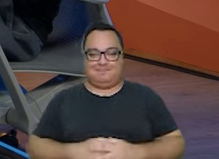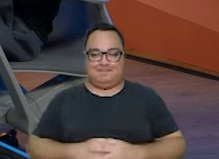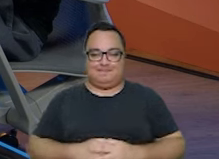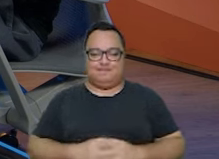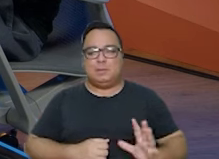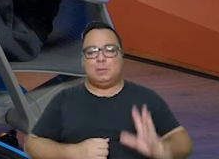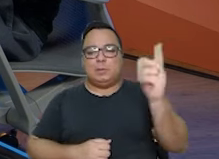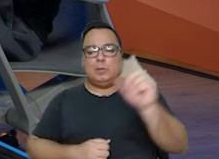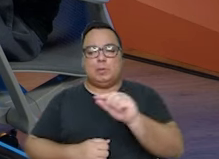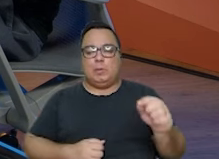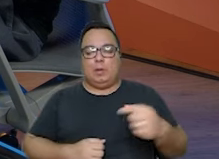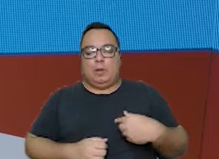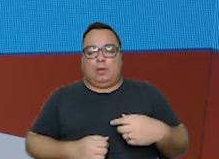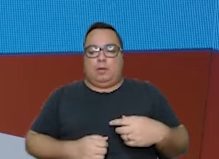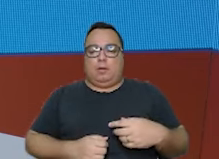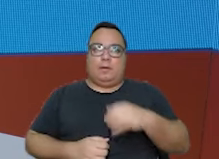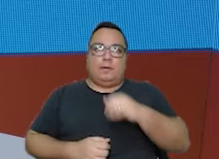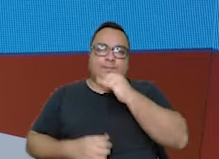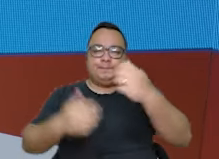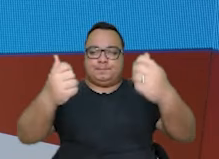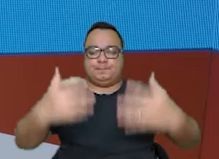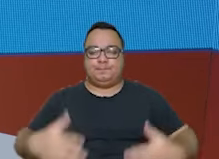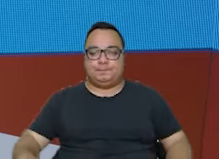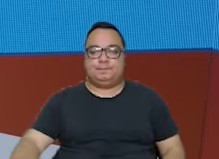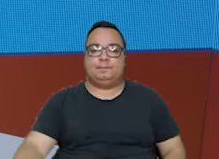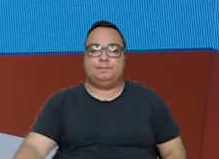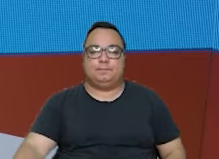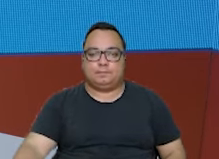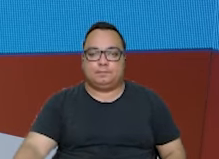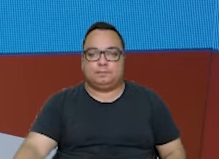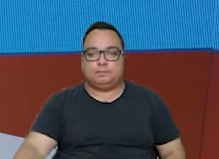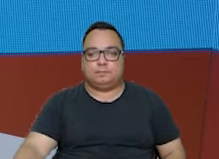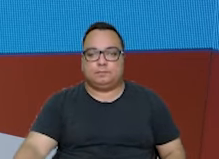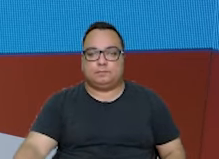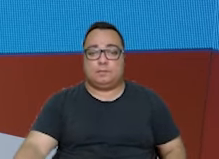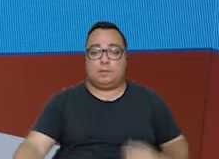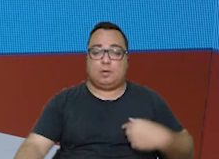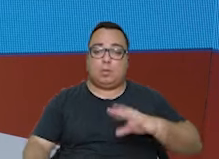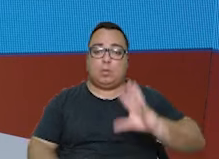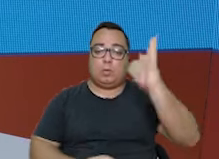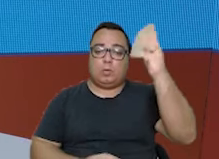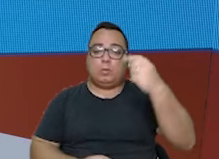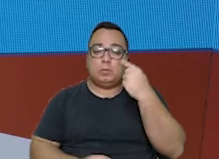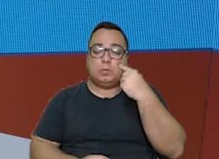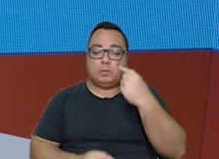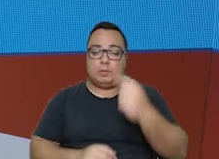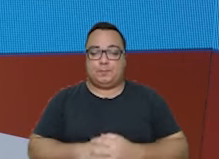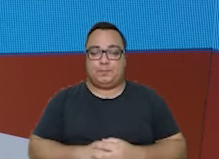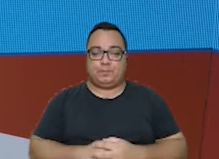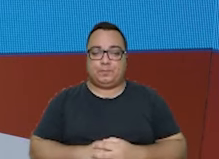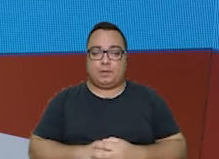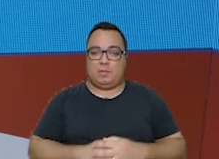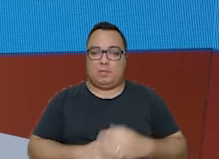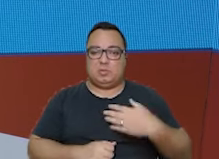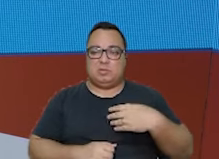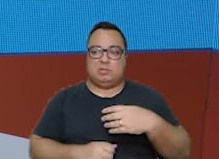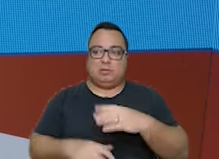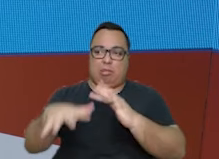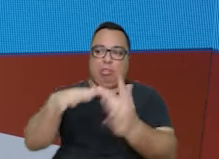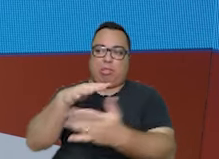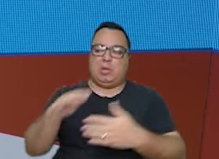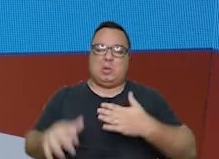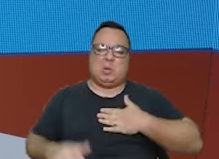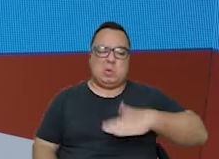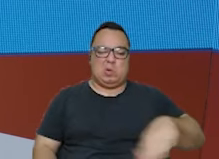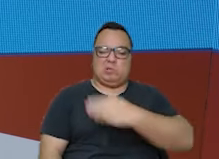empresário eu vou dizer muitas vezes não na maioria das vezes eu pego situações que o empresário ele tem um certo preconceito com o uso daquela rede porque como